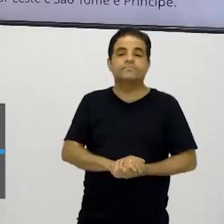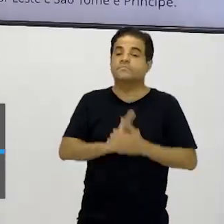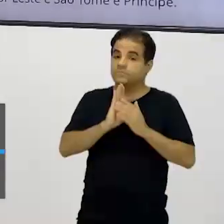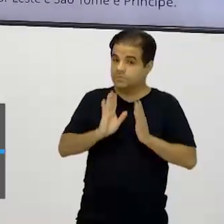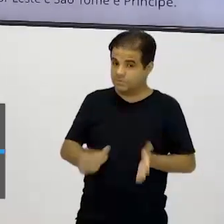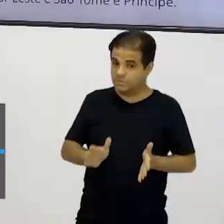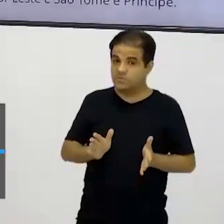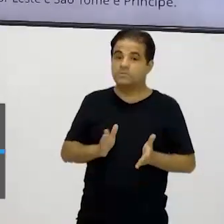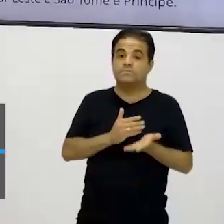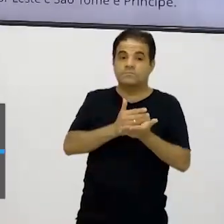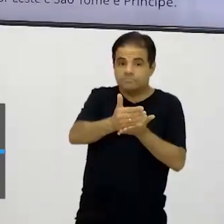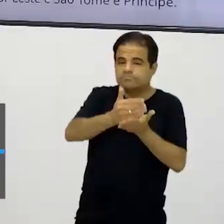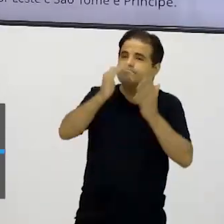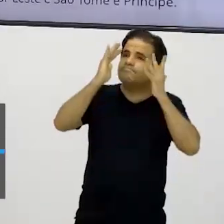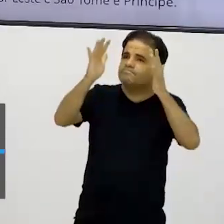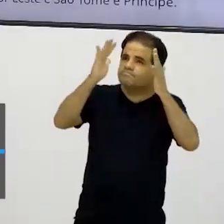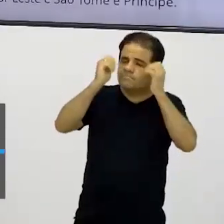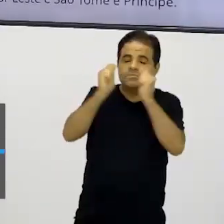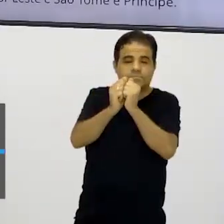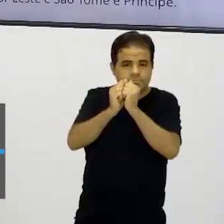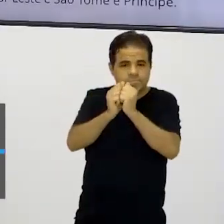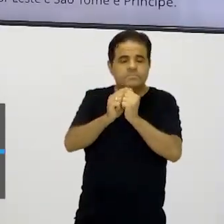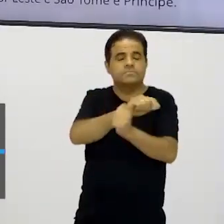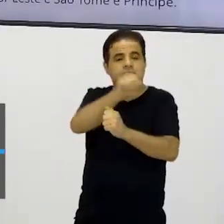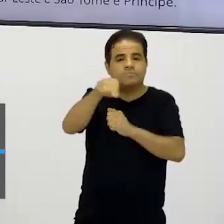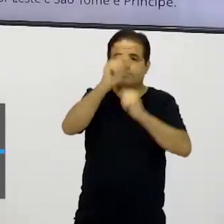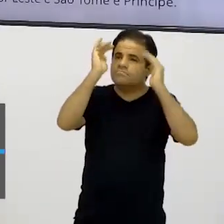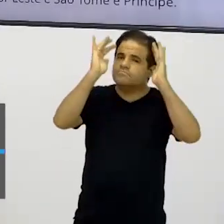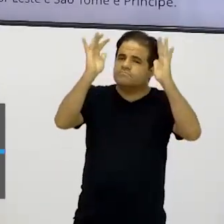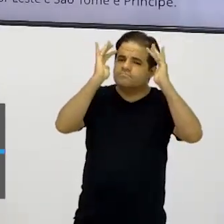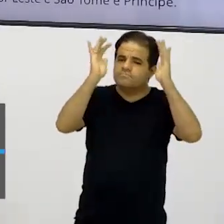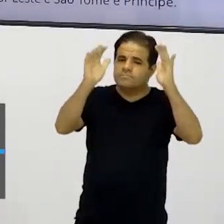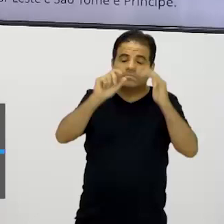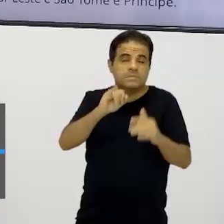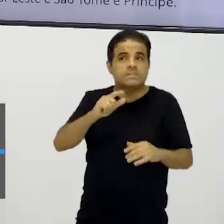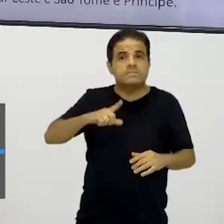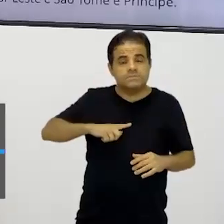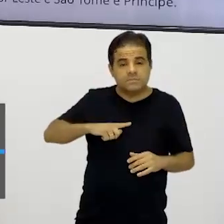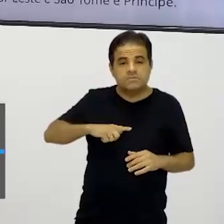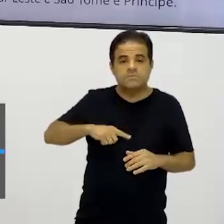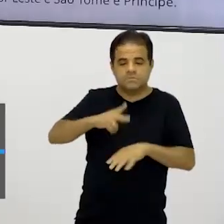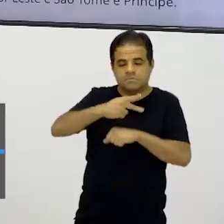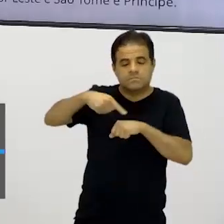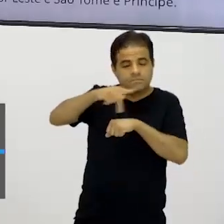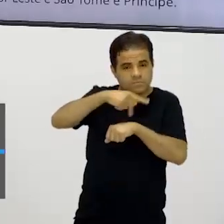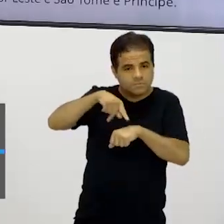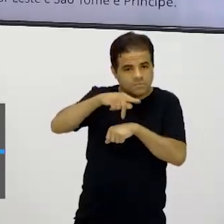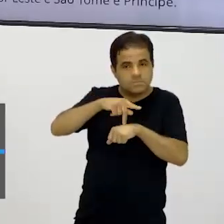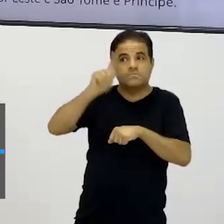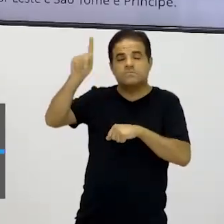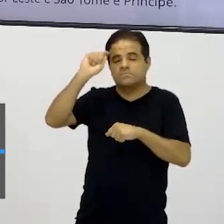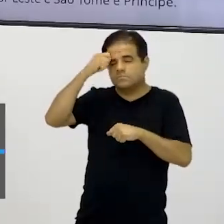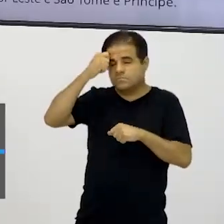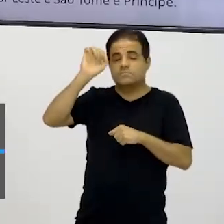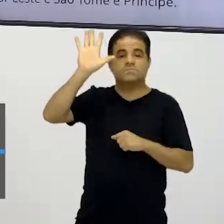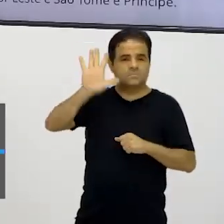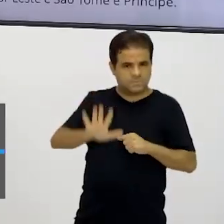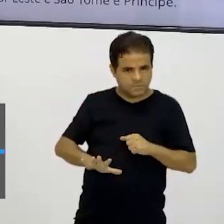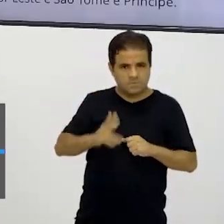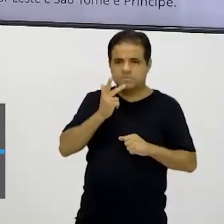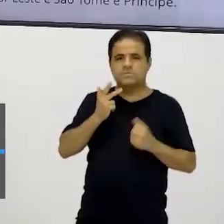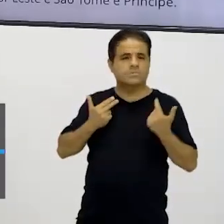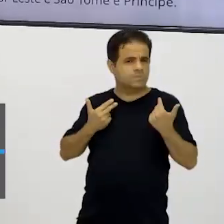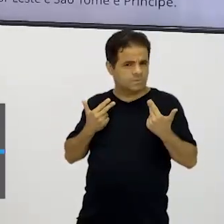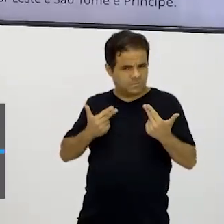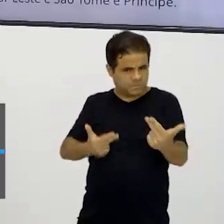vamos fazer esse pensamento junto com vocês, essa reflexão, né? Se eu tenho um país lá na África que fala a mesma